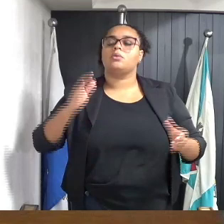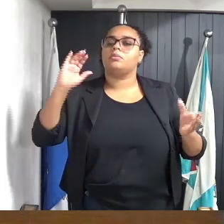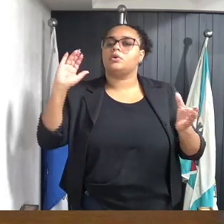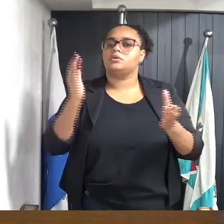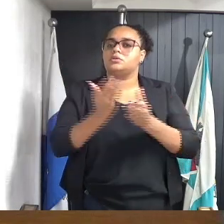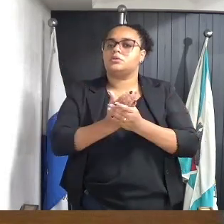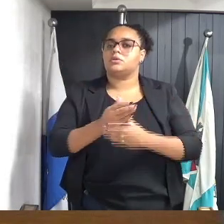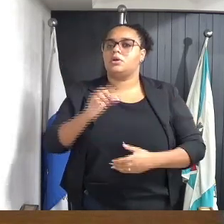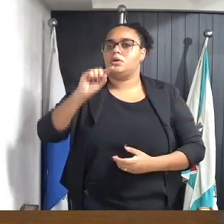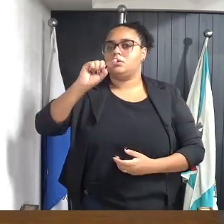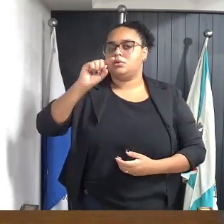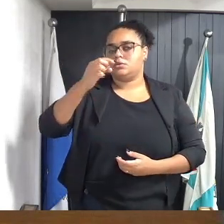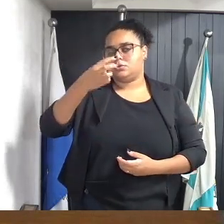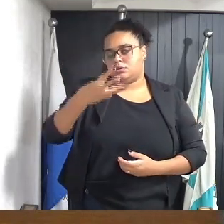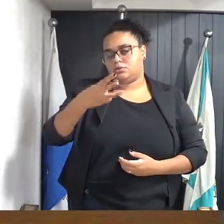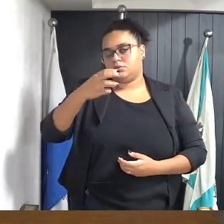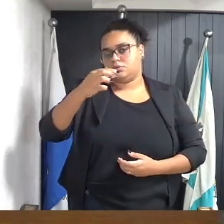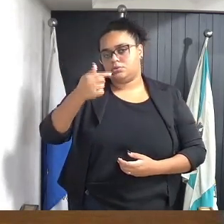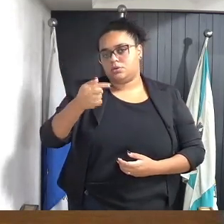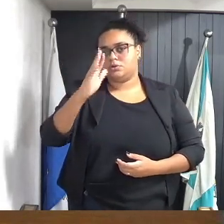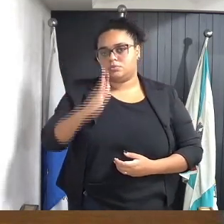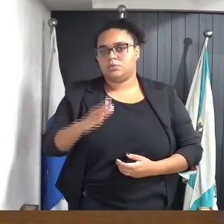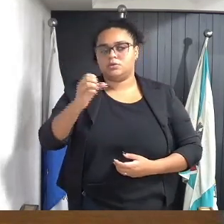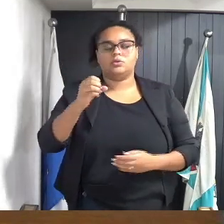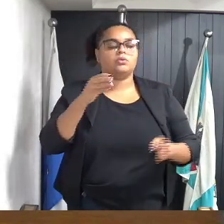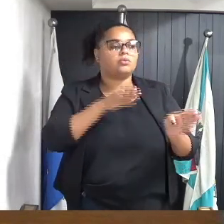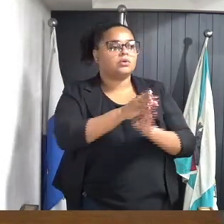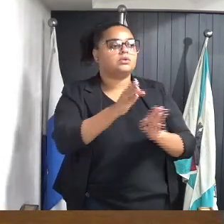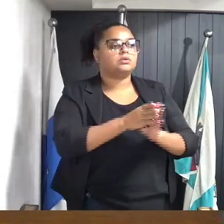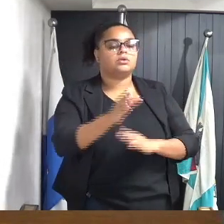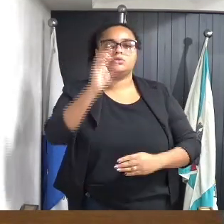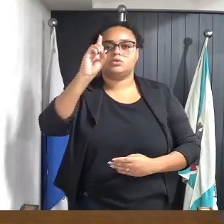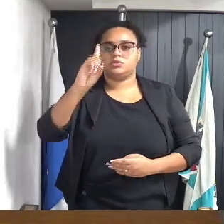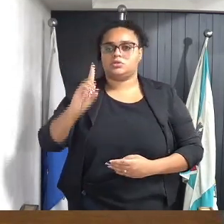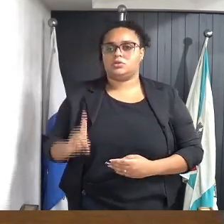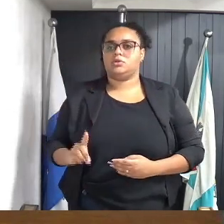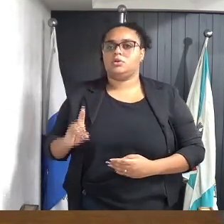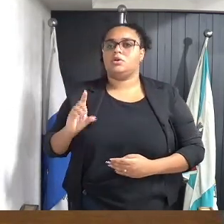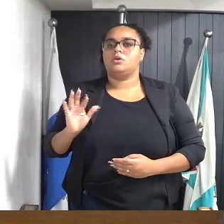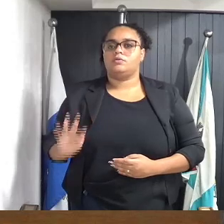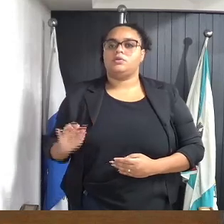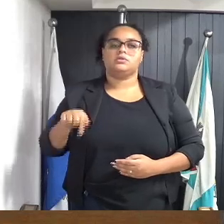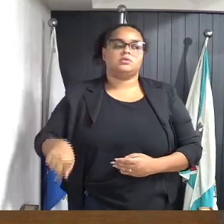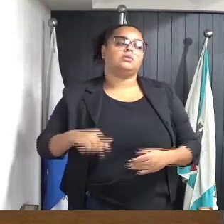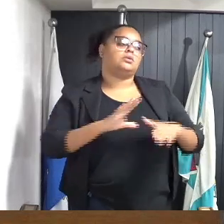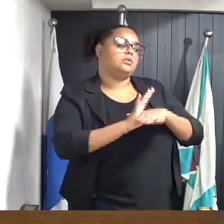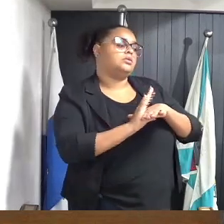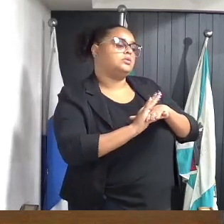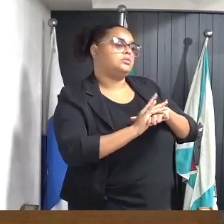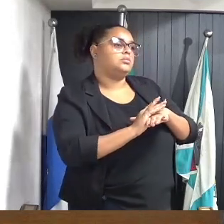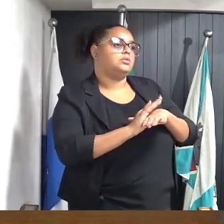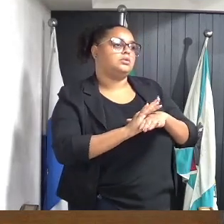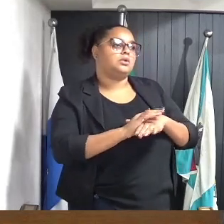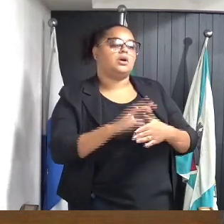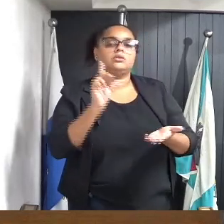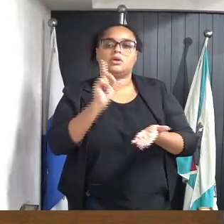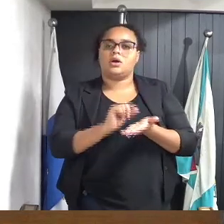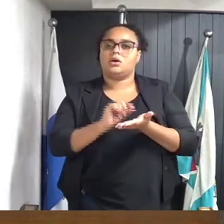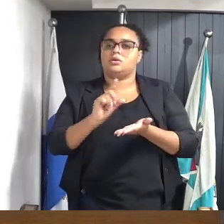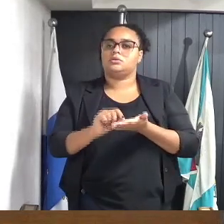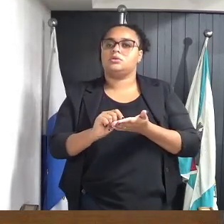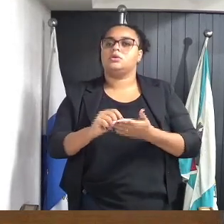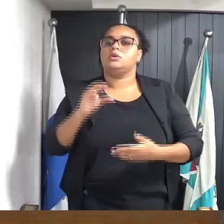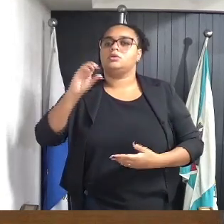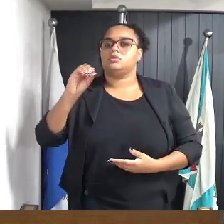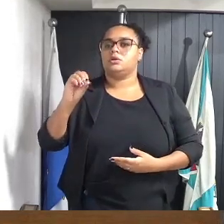Processo número 1307/2024, do Conselho Municipal do Direito da Pessoa com Deficiência de Duque de Caxias, encaminhando a cópia da ata de